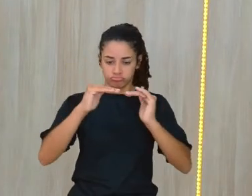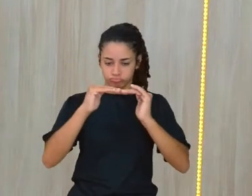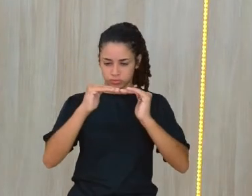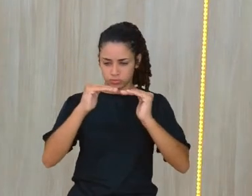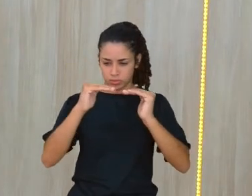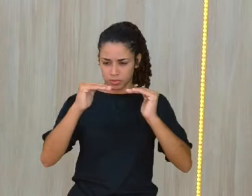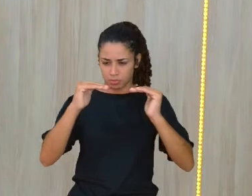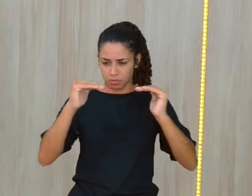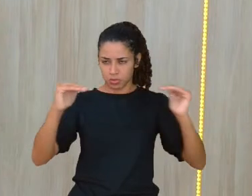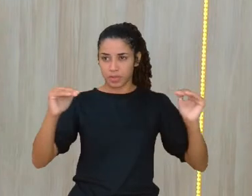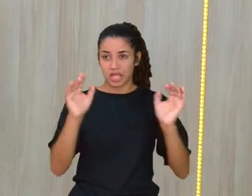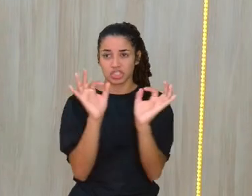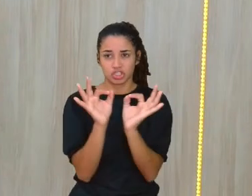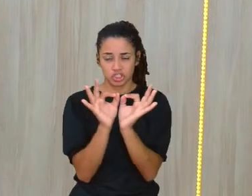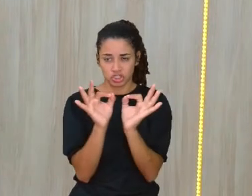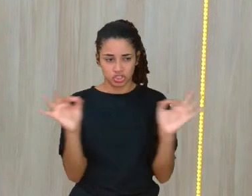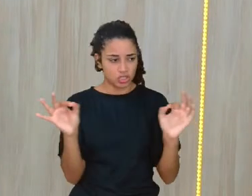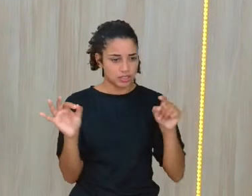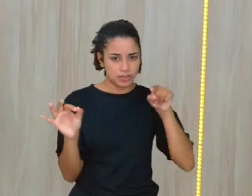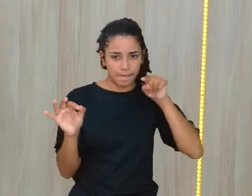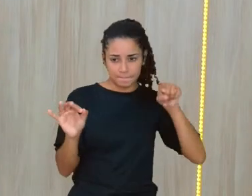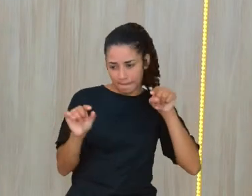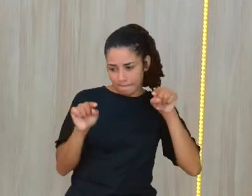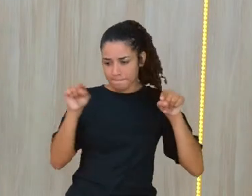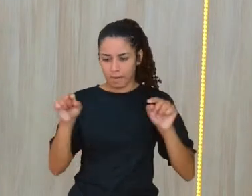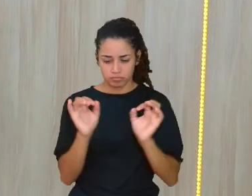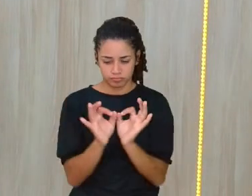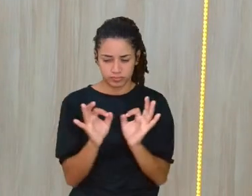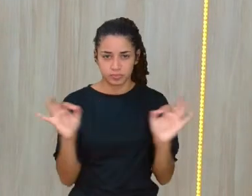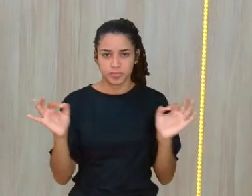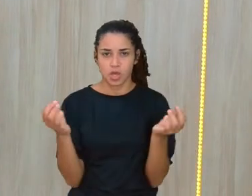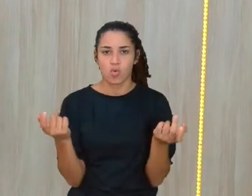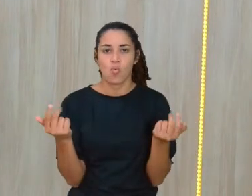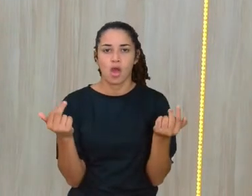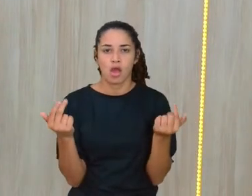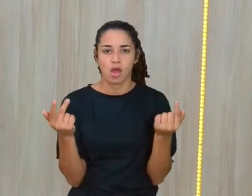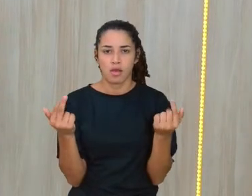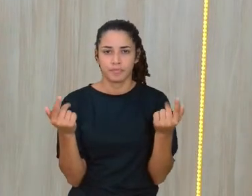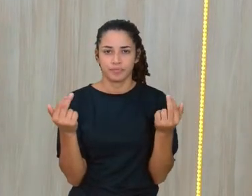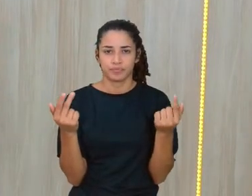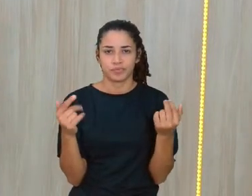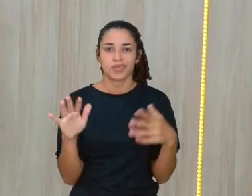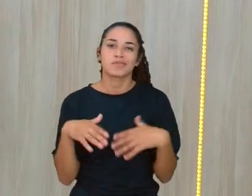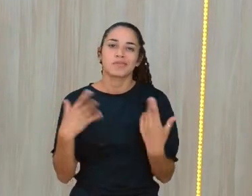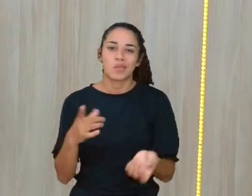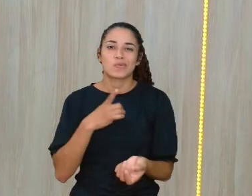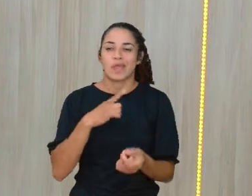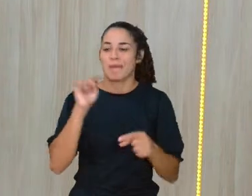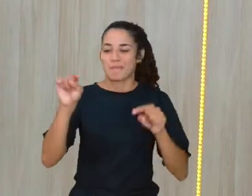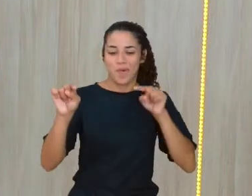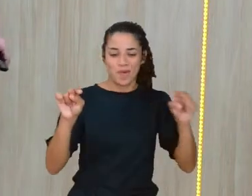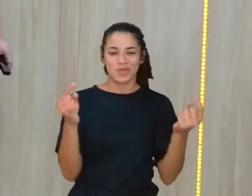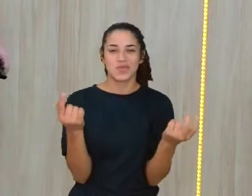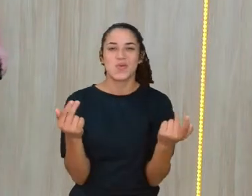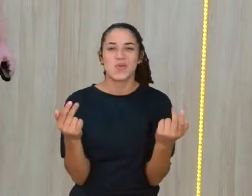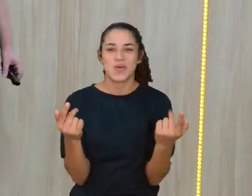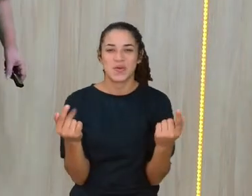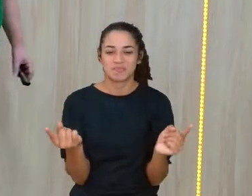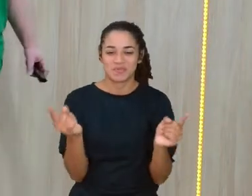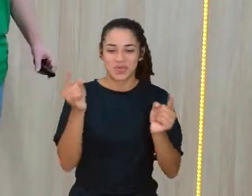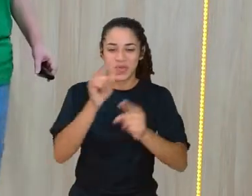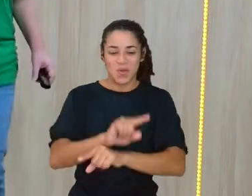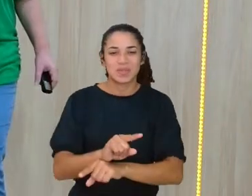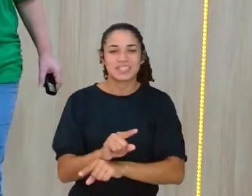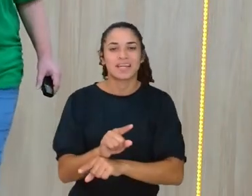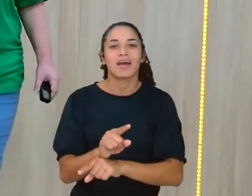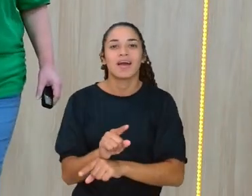passando a distância desse ponto ao eixo de simetria é a mesma. Então, eu tenho pontos simétricos. Professora, por que a